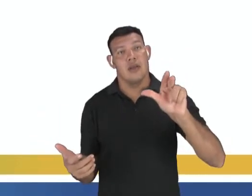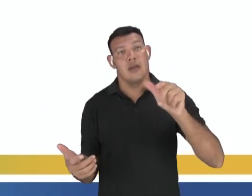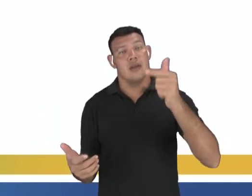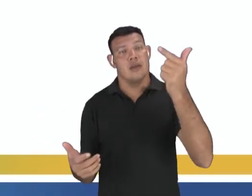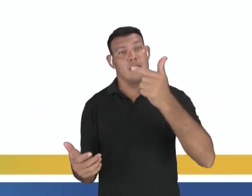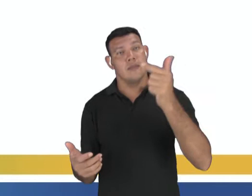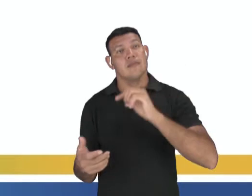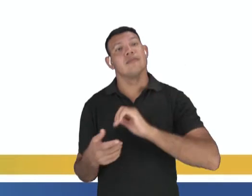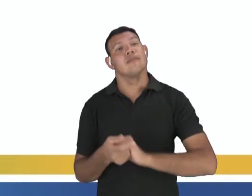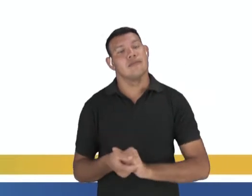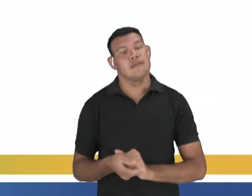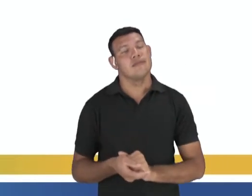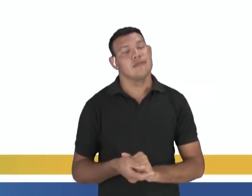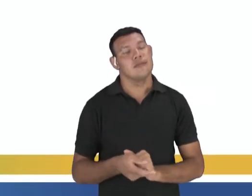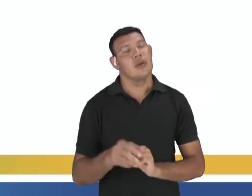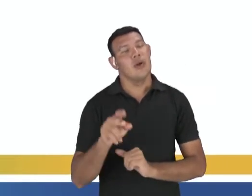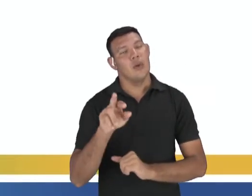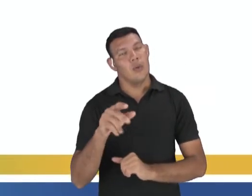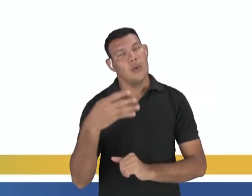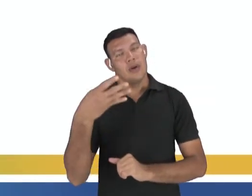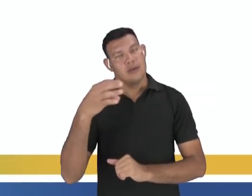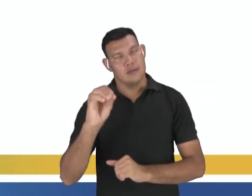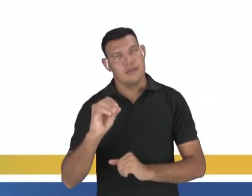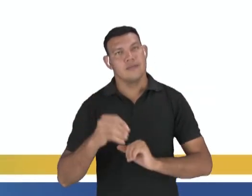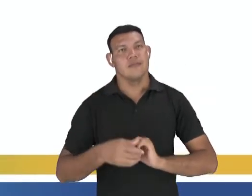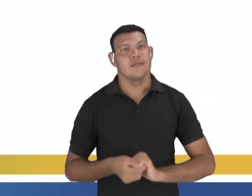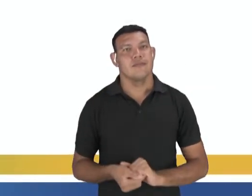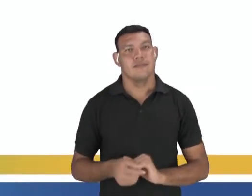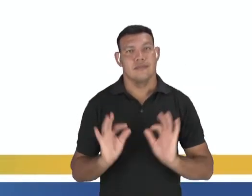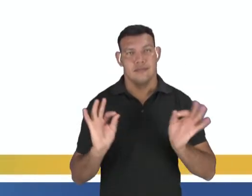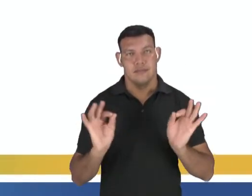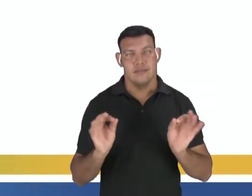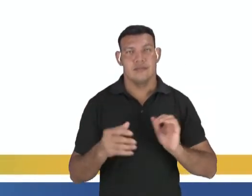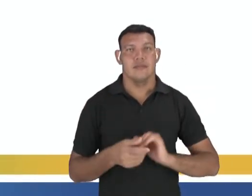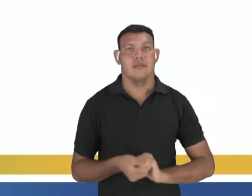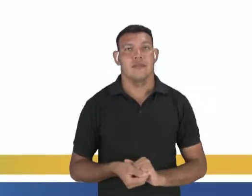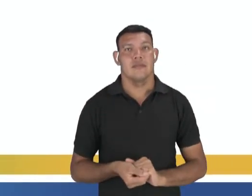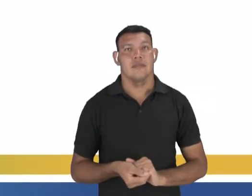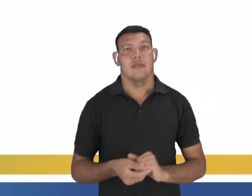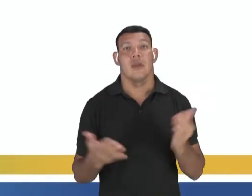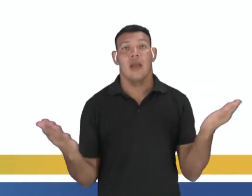igual a 22, o perímetro se cumpre 40 metros, certinho?